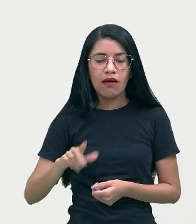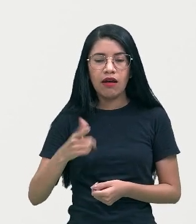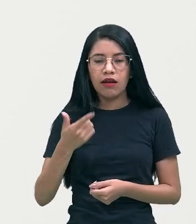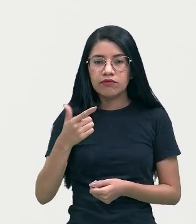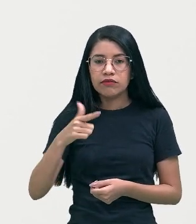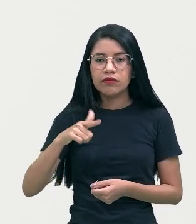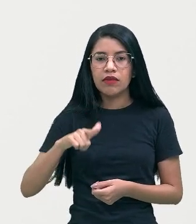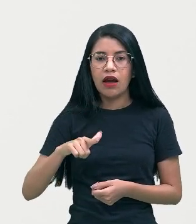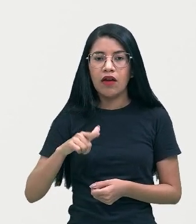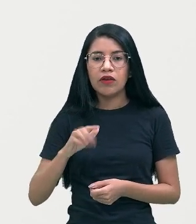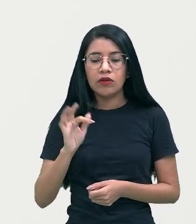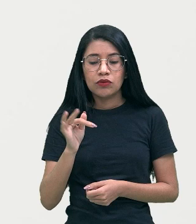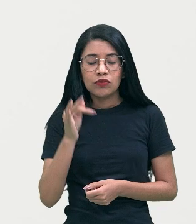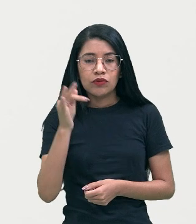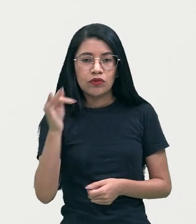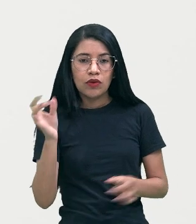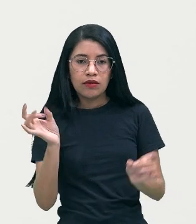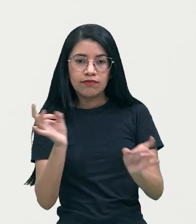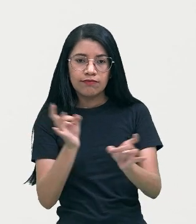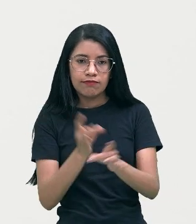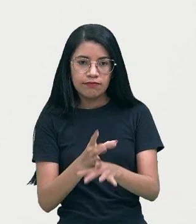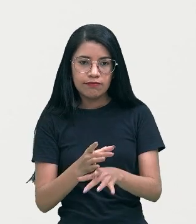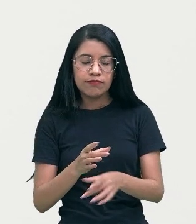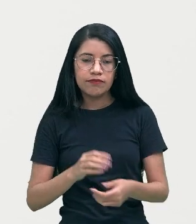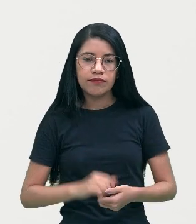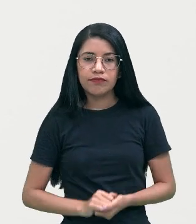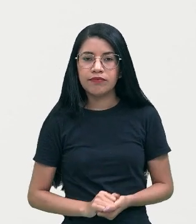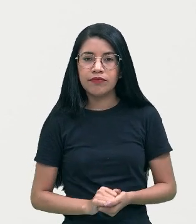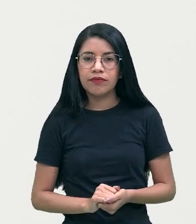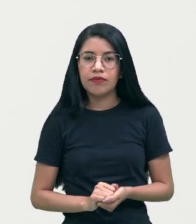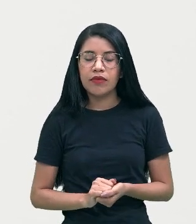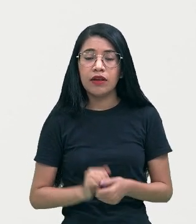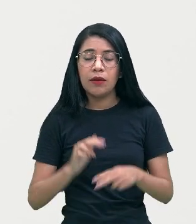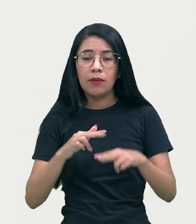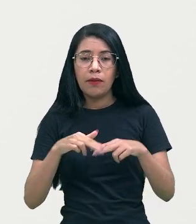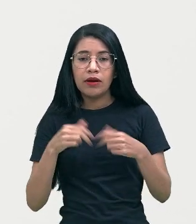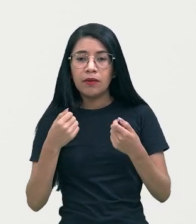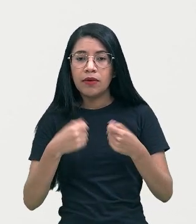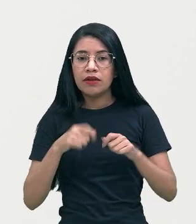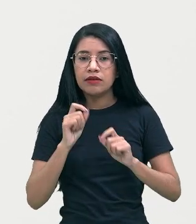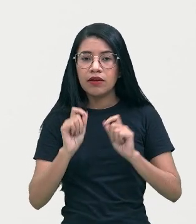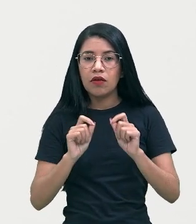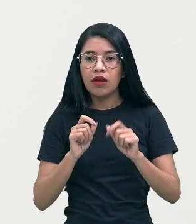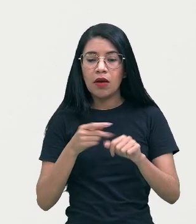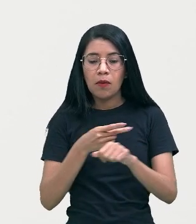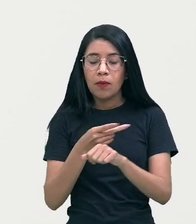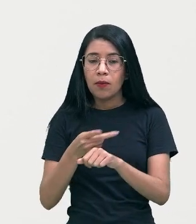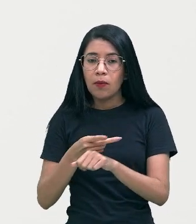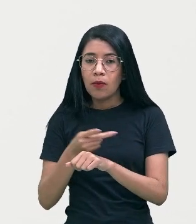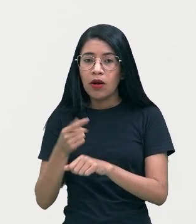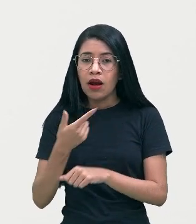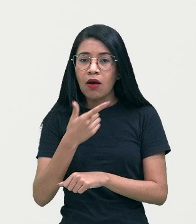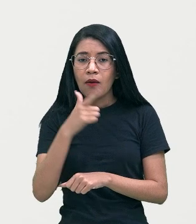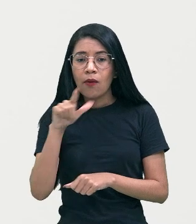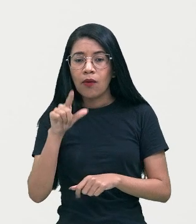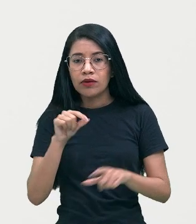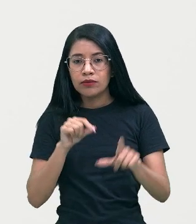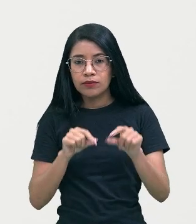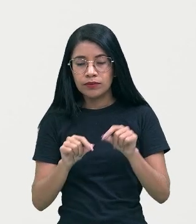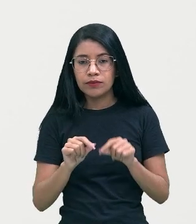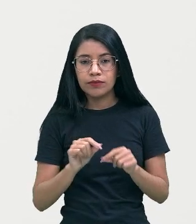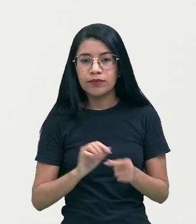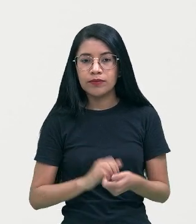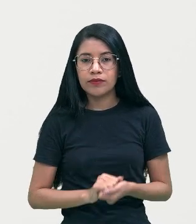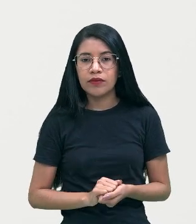seja, um dia eles podem acabar, tá? Por isso, há necessidade e a busca urgente por alternativas que